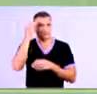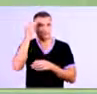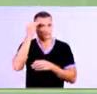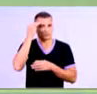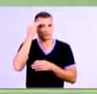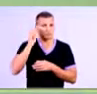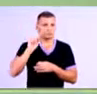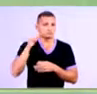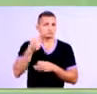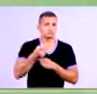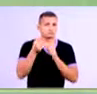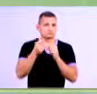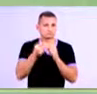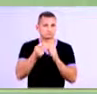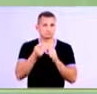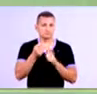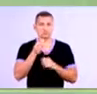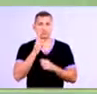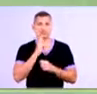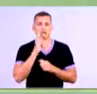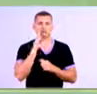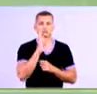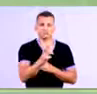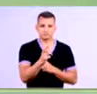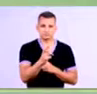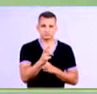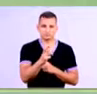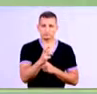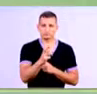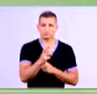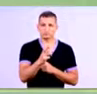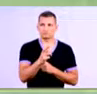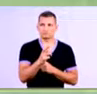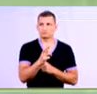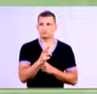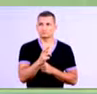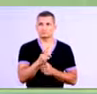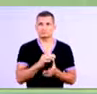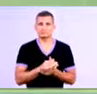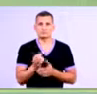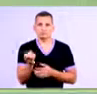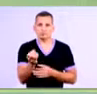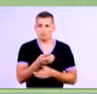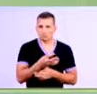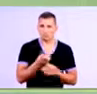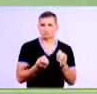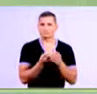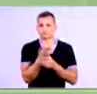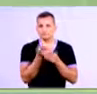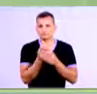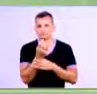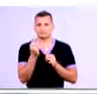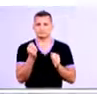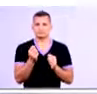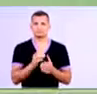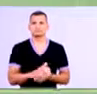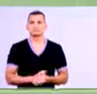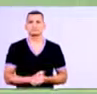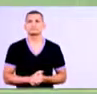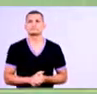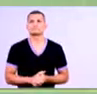podemos oferecer respostas a novos estímulos que possam surgir.